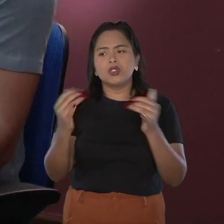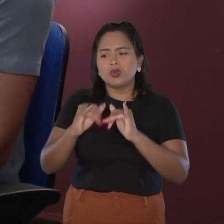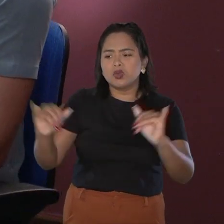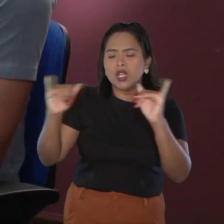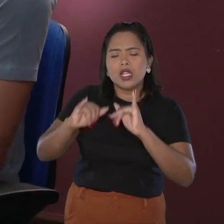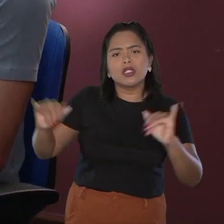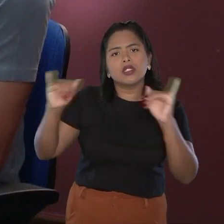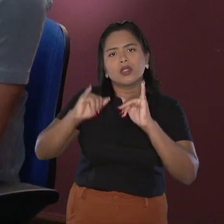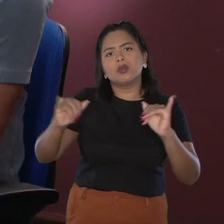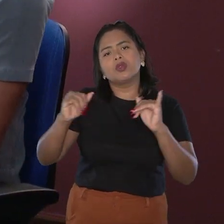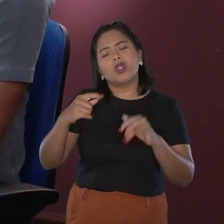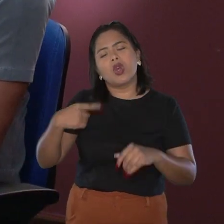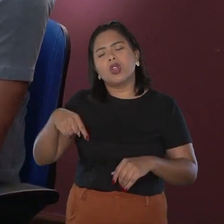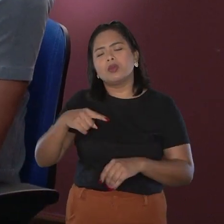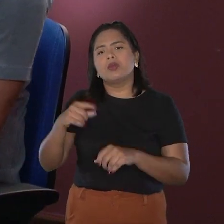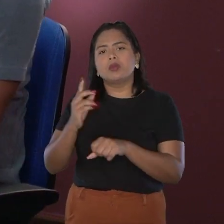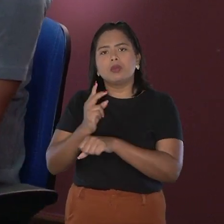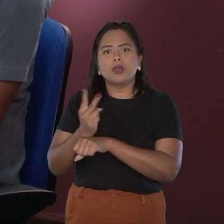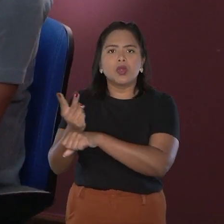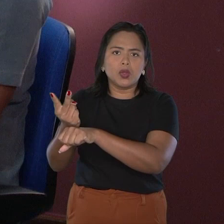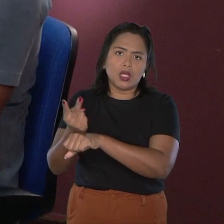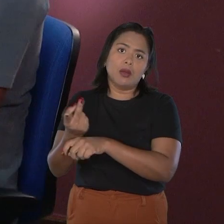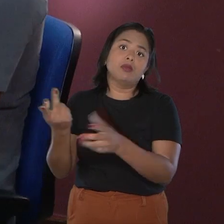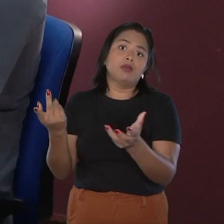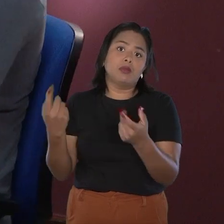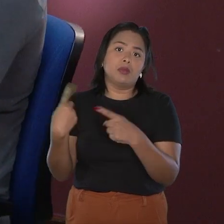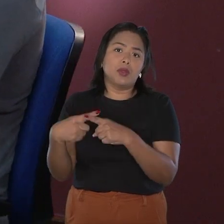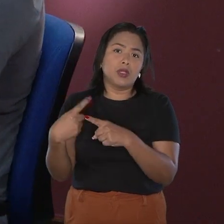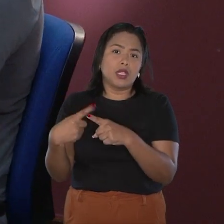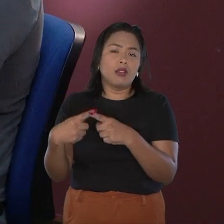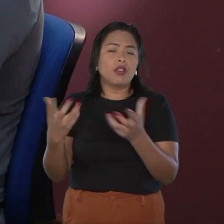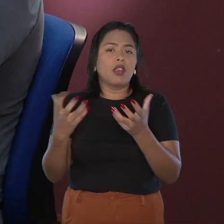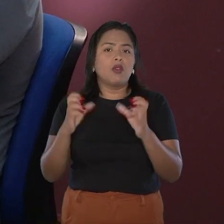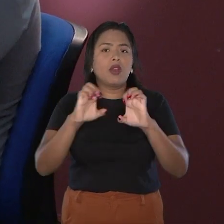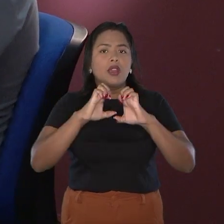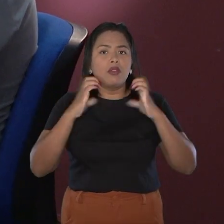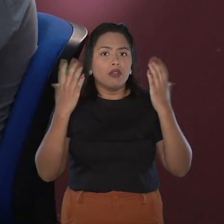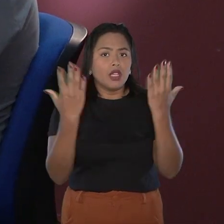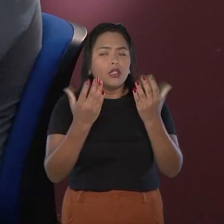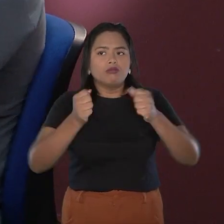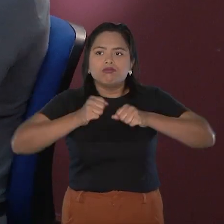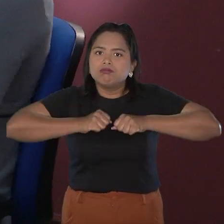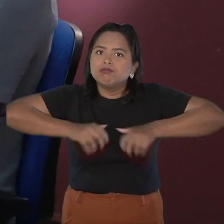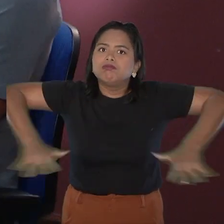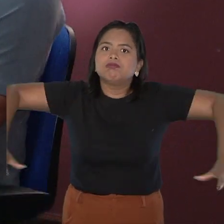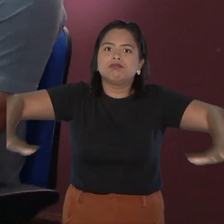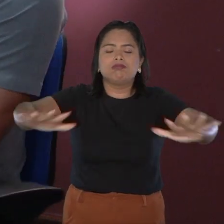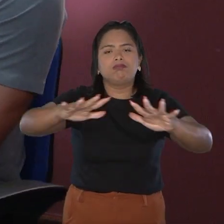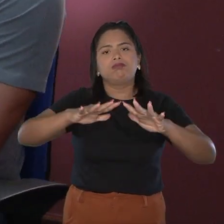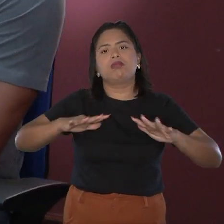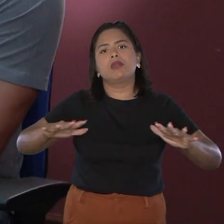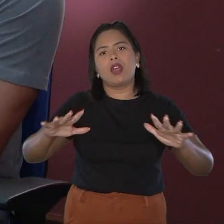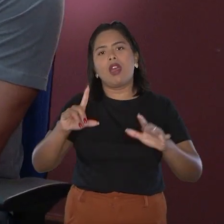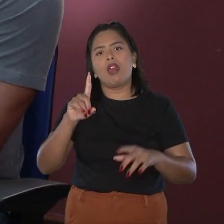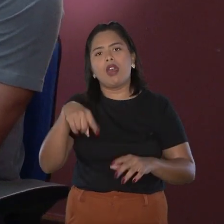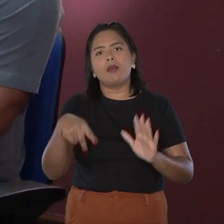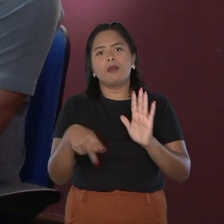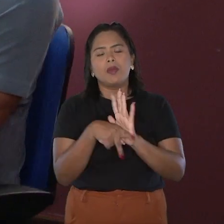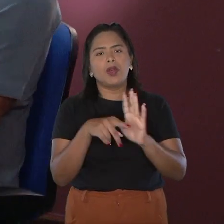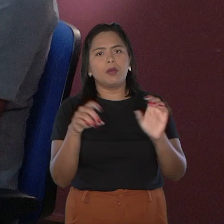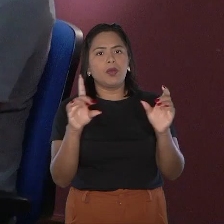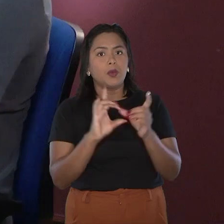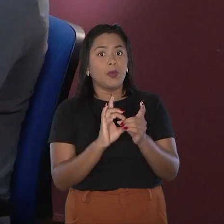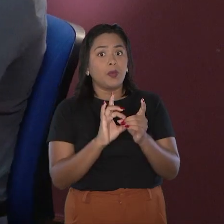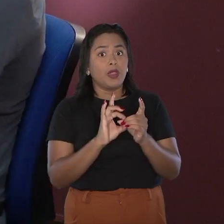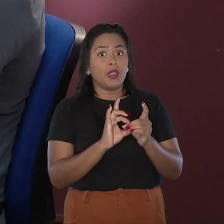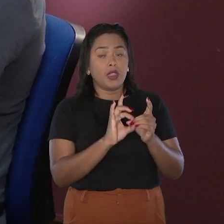a gente procurou porque a gente quer que realmente esse vento alcance o máximo de pessoas possíveis né até responder na sua pergunta eu